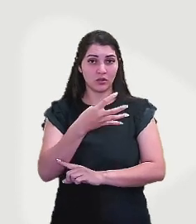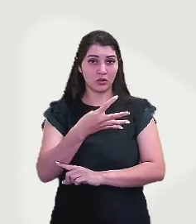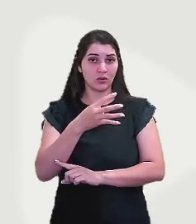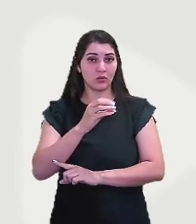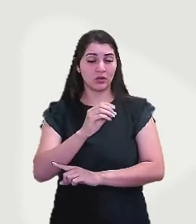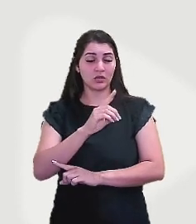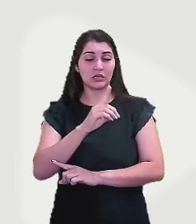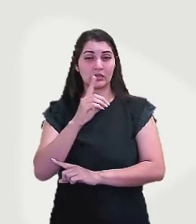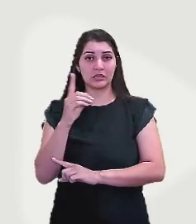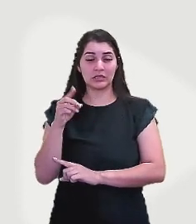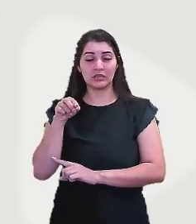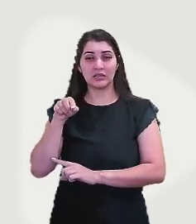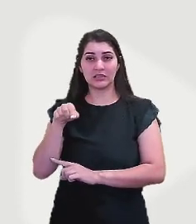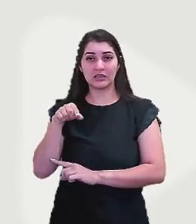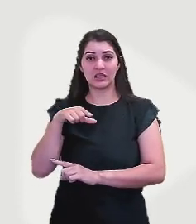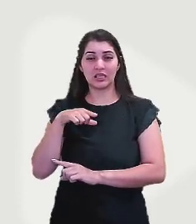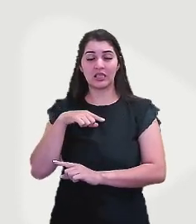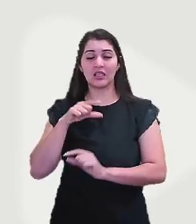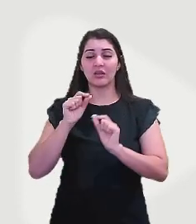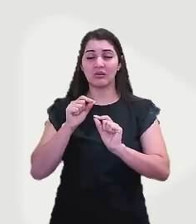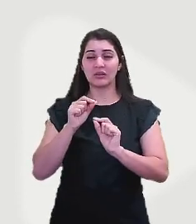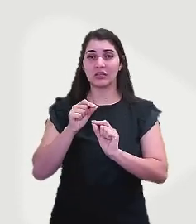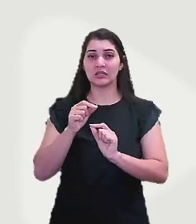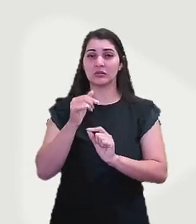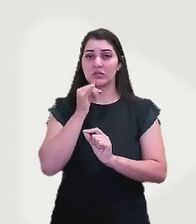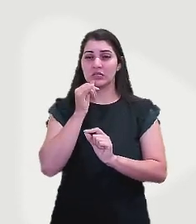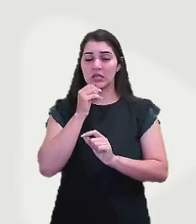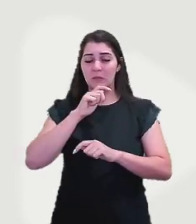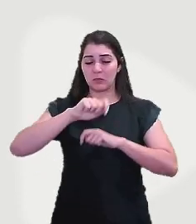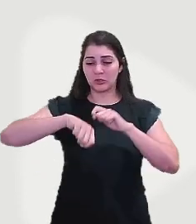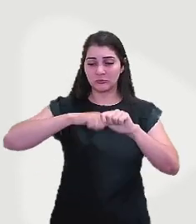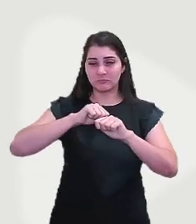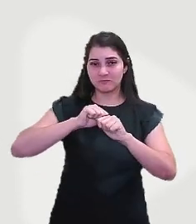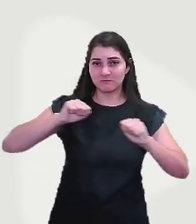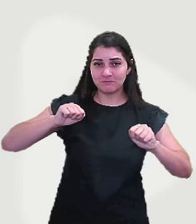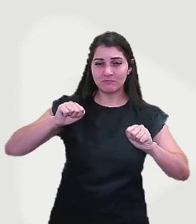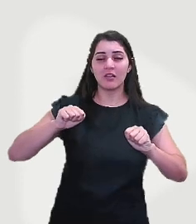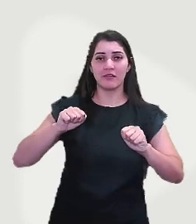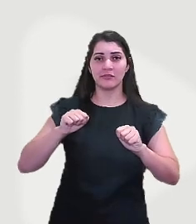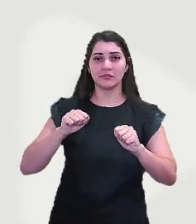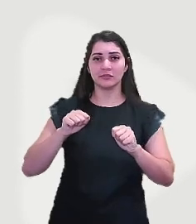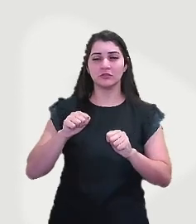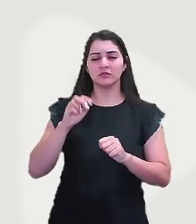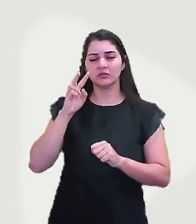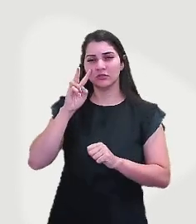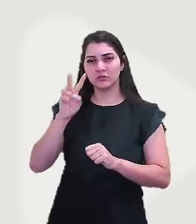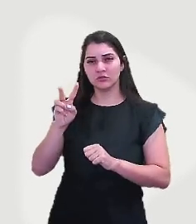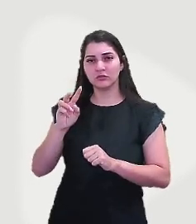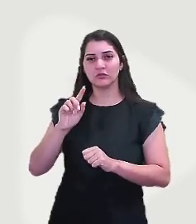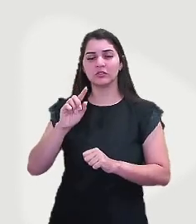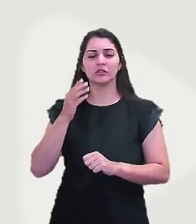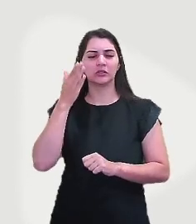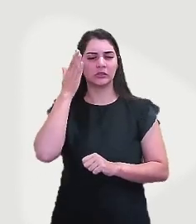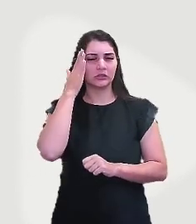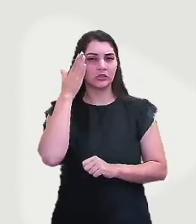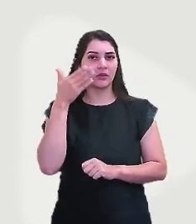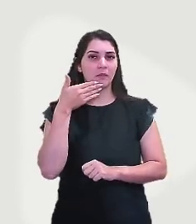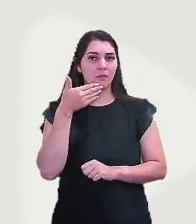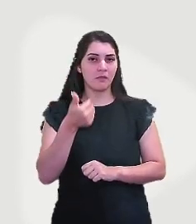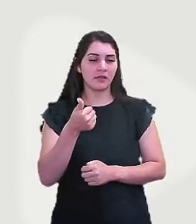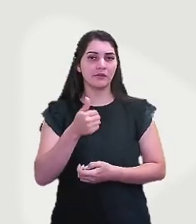numa condição extremamente salubre, amarrados, acordaçados. Vocês vão ver, compreender melhor.